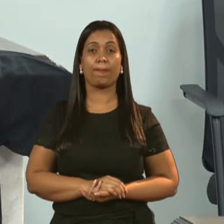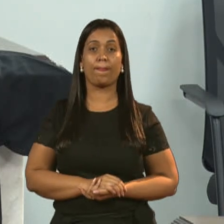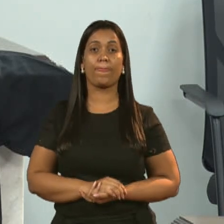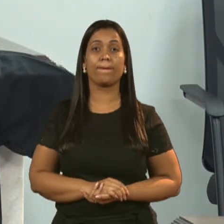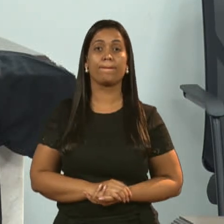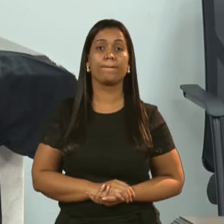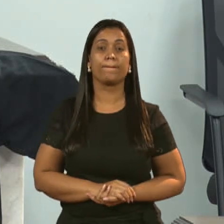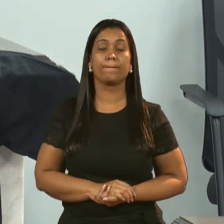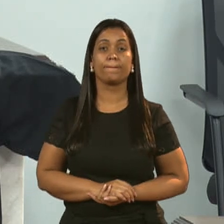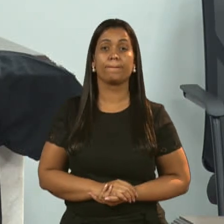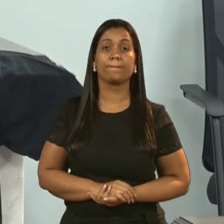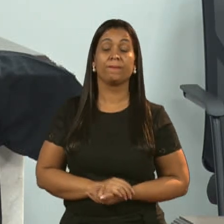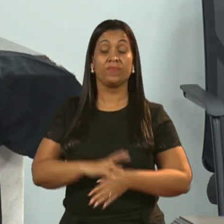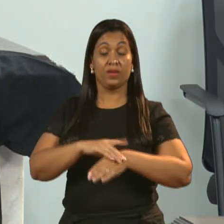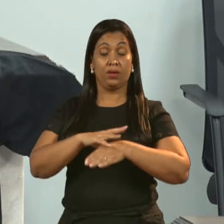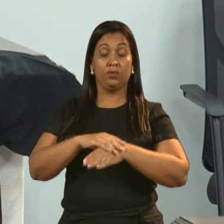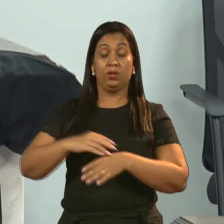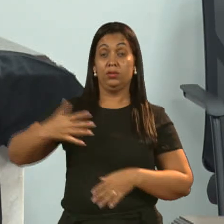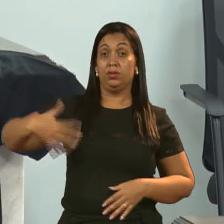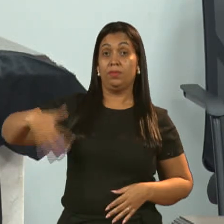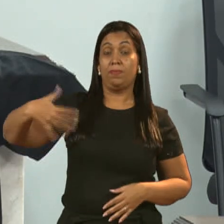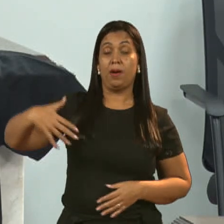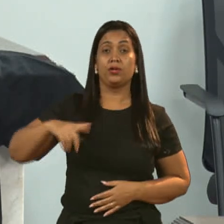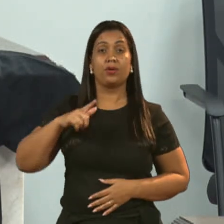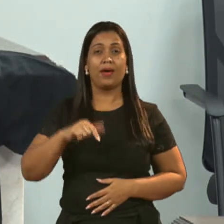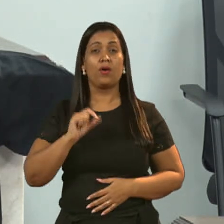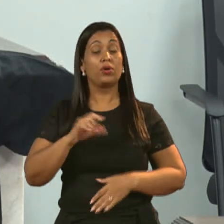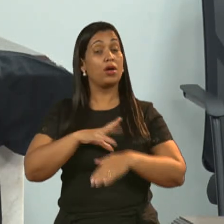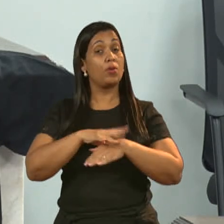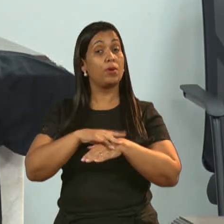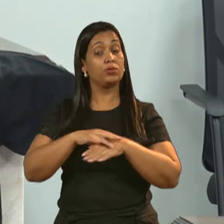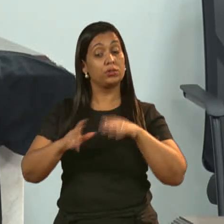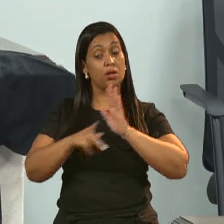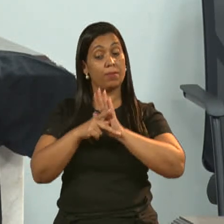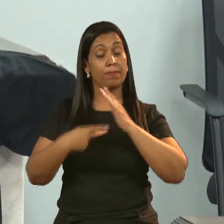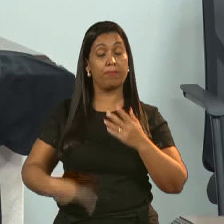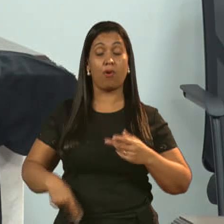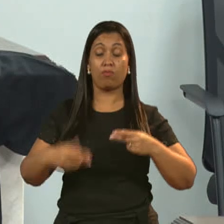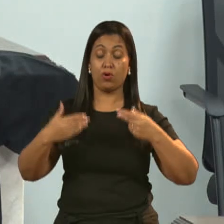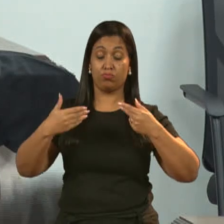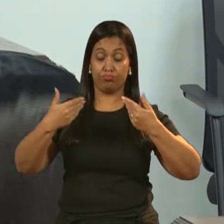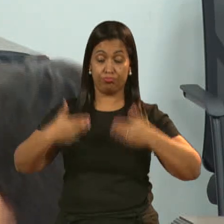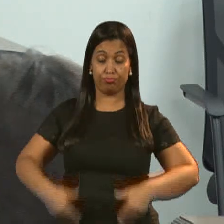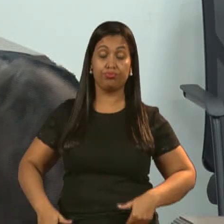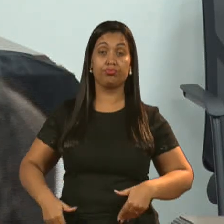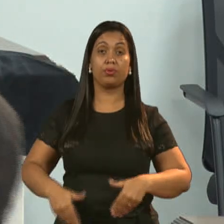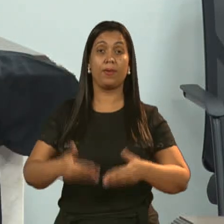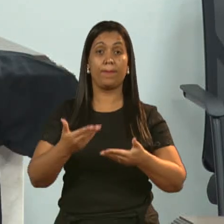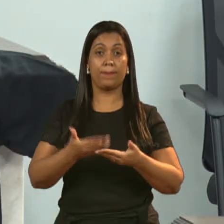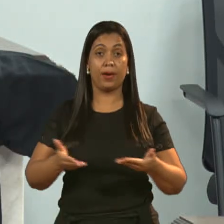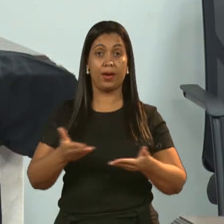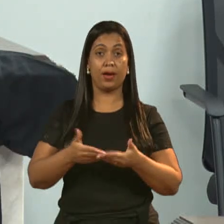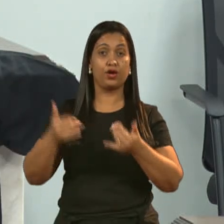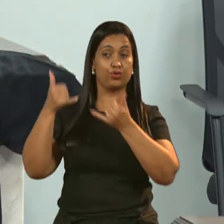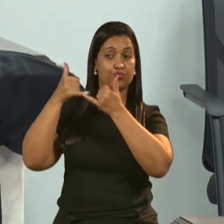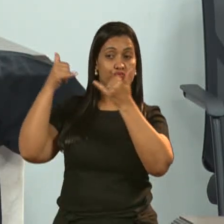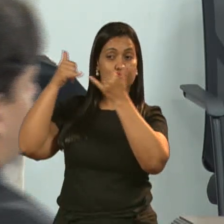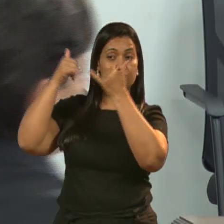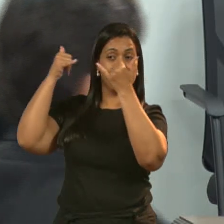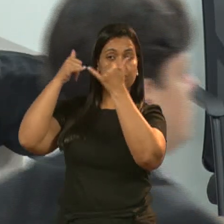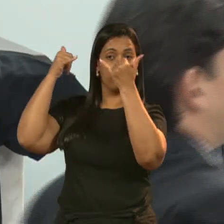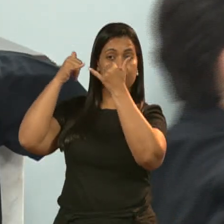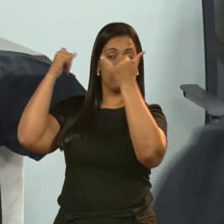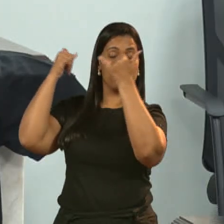Obrigada. A doença de Parkinson é uma patologia neurológica caracterizada pela perda e morte progressiva